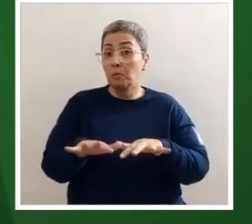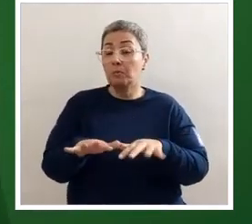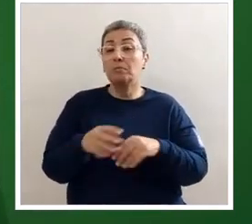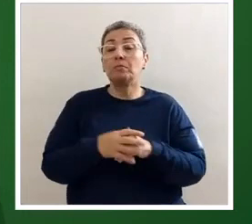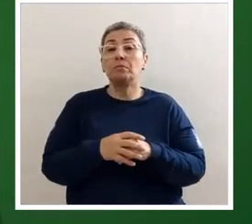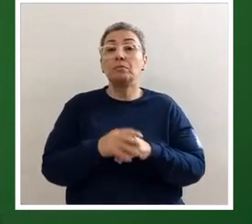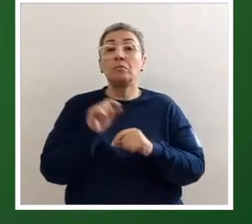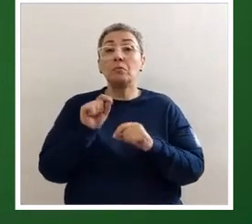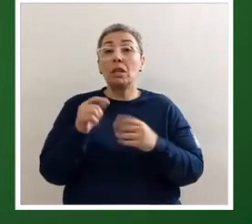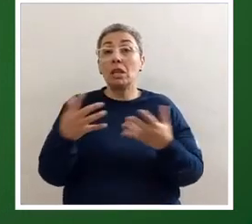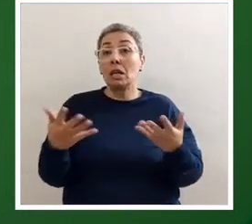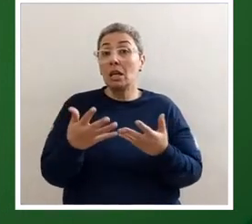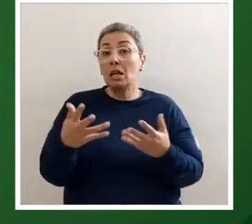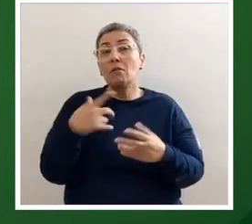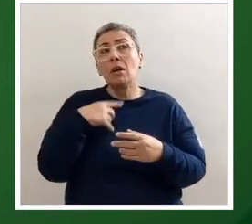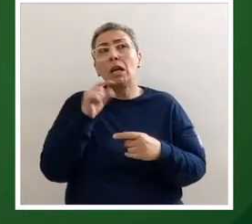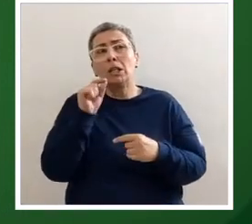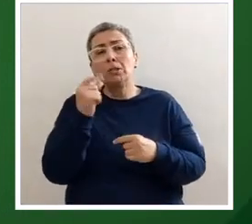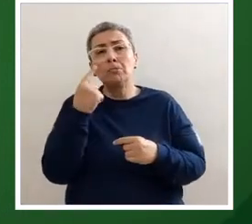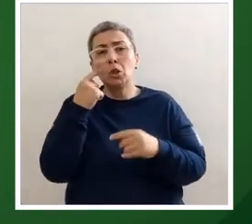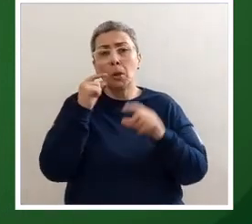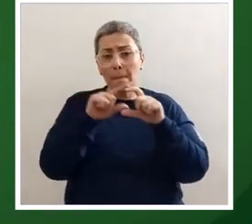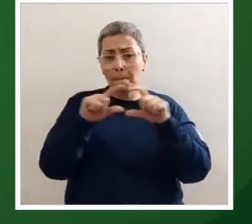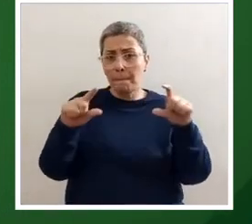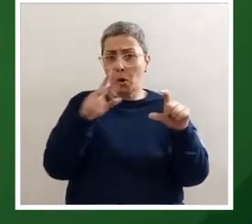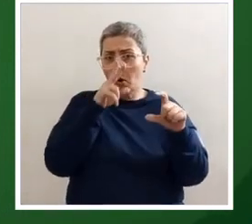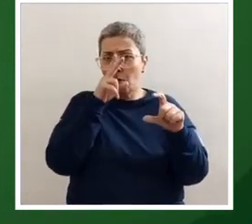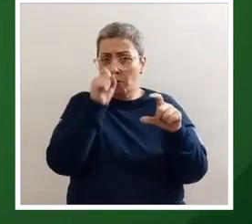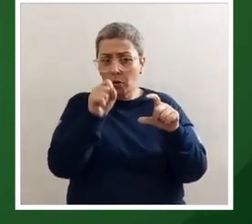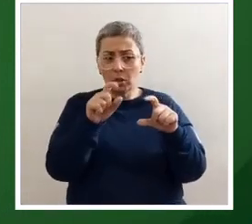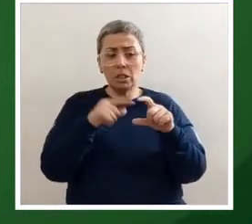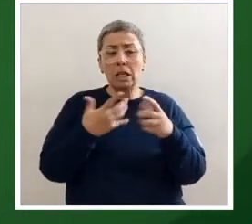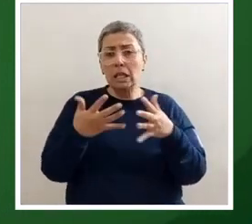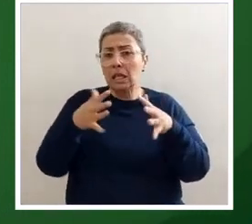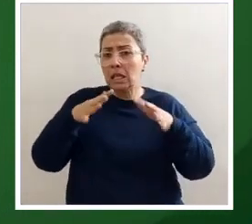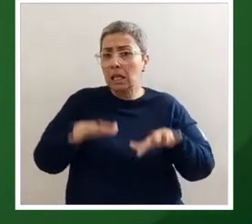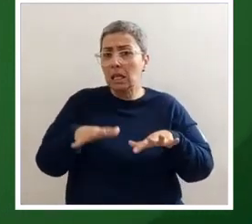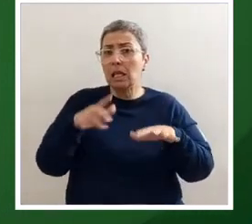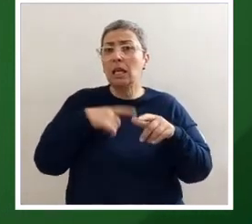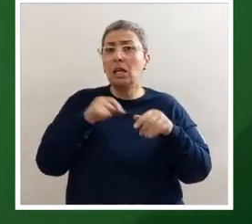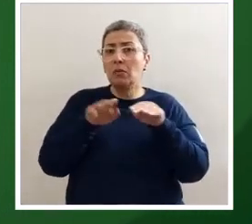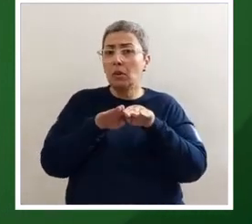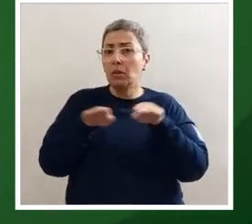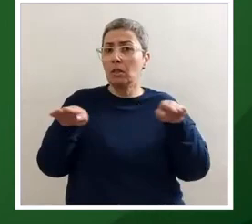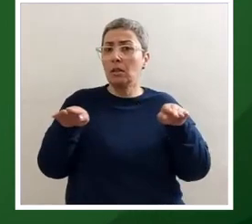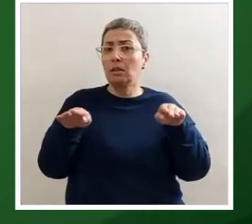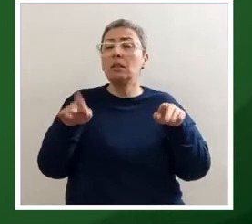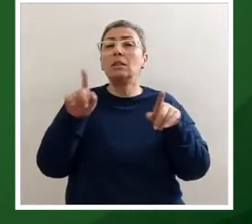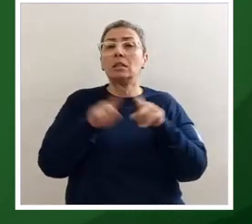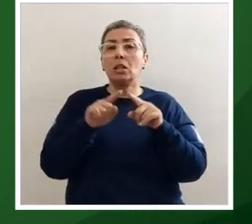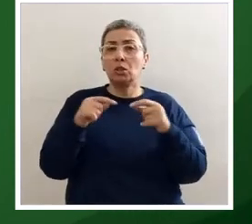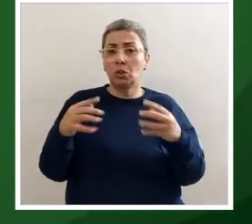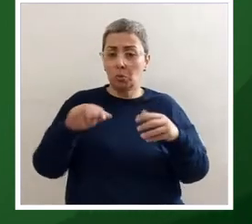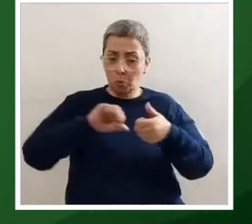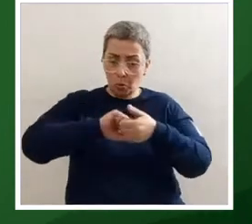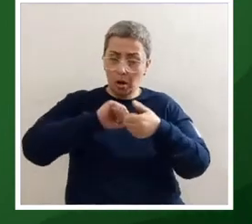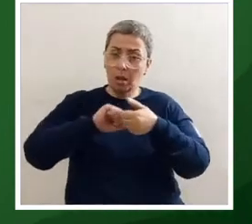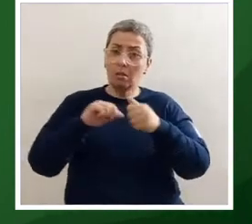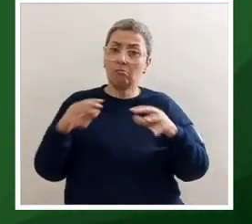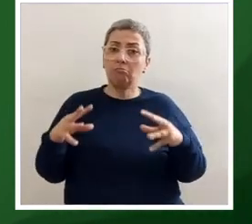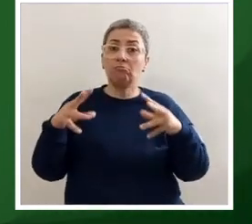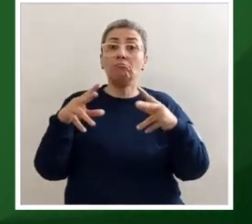E aí a gente coloca até em ela é inclusiva e ela é equitativa e de qualidade para